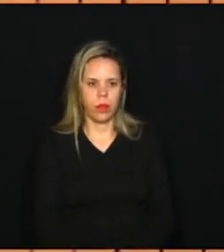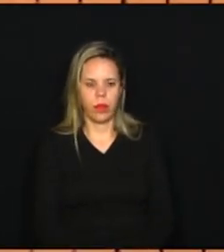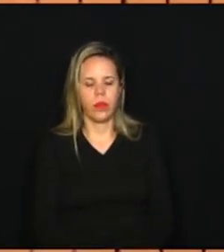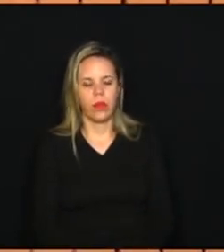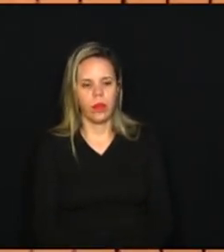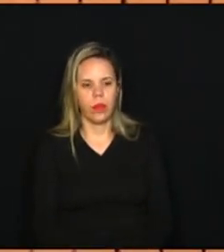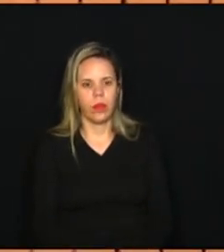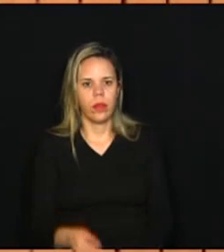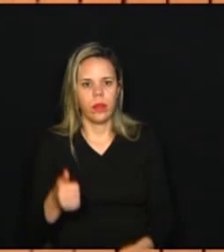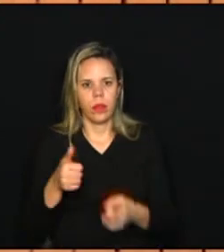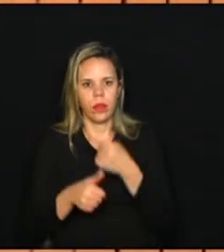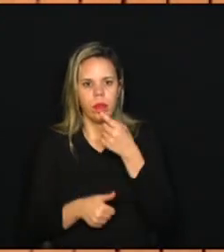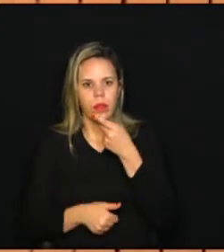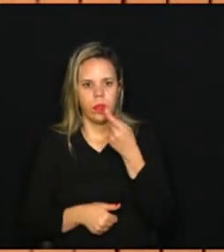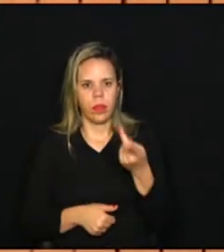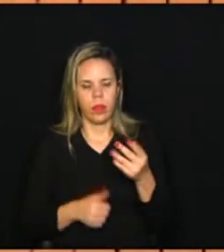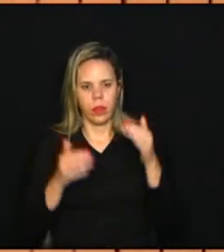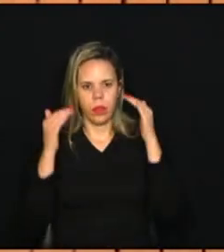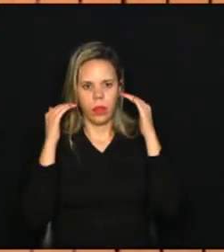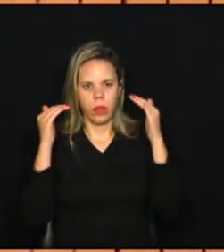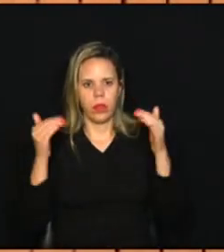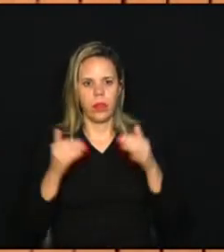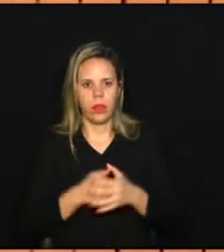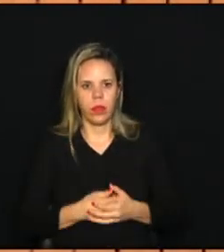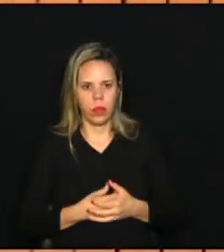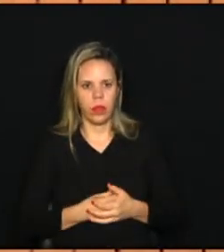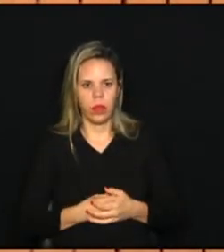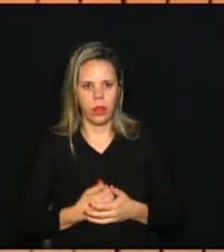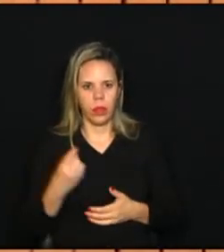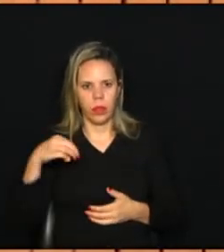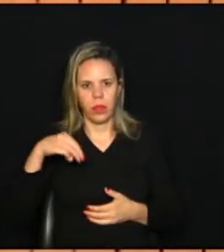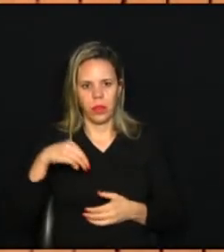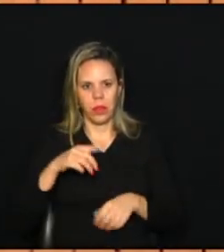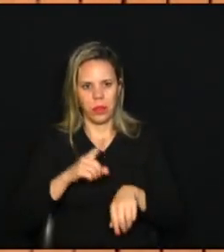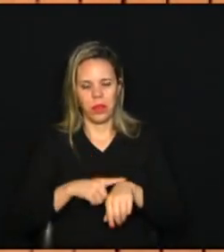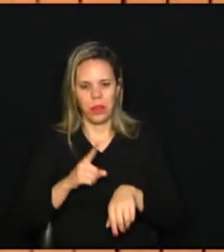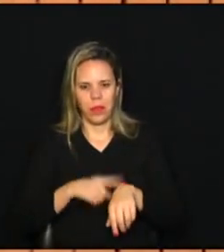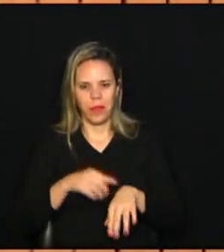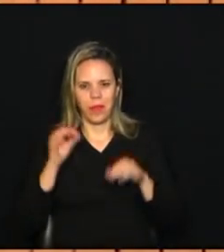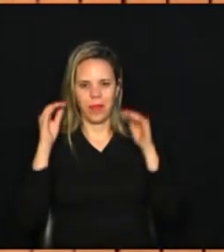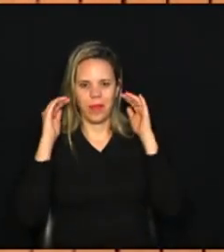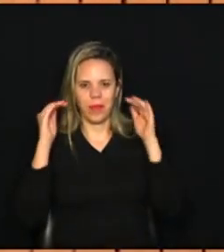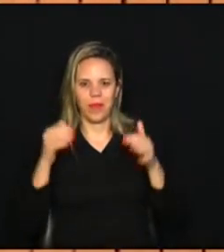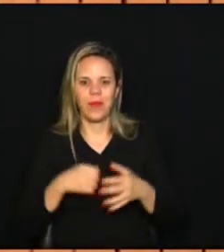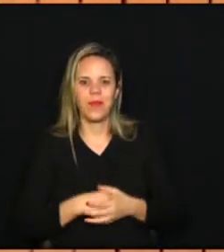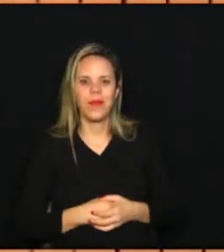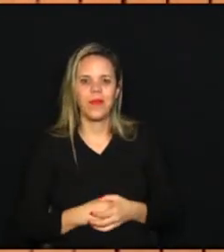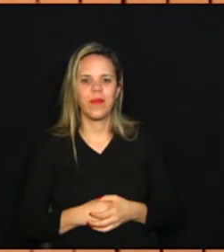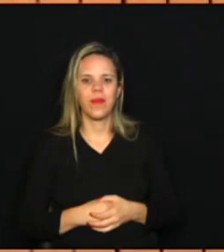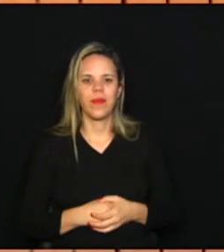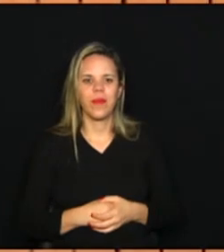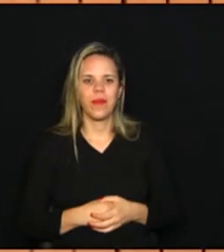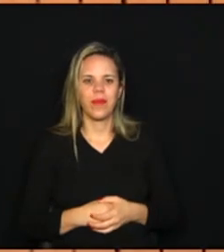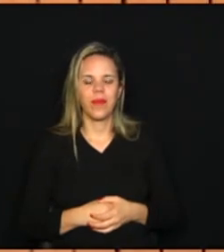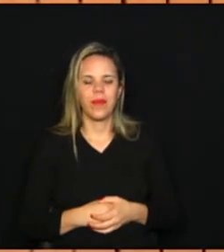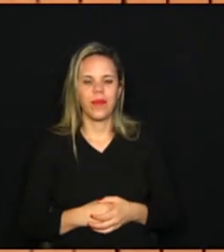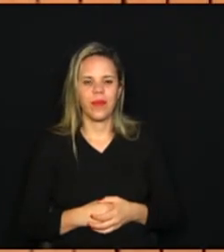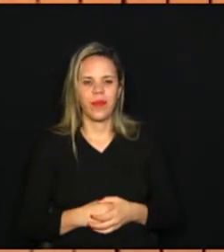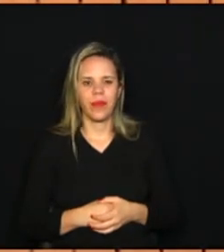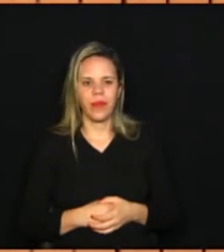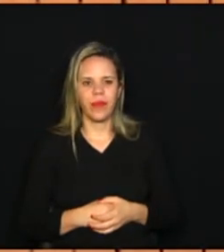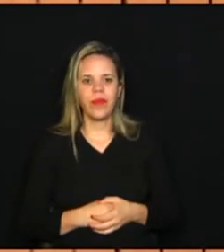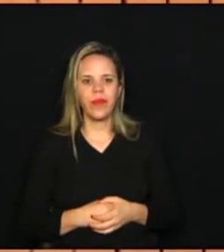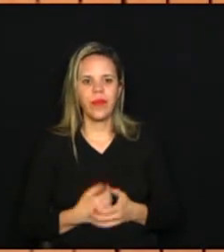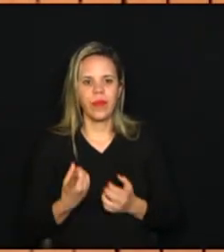Pela primeira vez você cumpriu o seu minuto. Eu cronometrei aqui, foi certinho, tá? Contemplada.